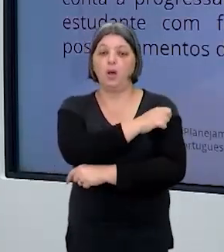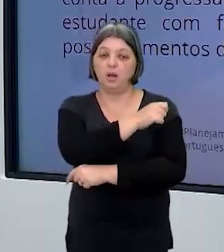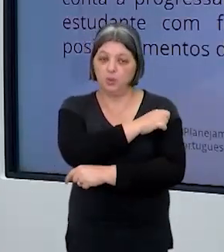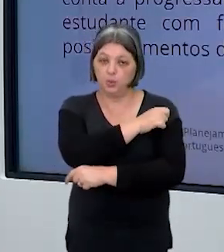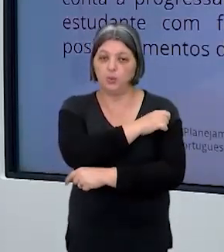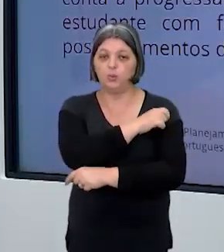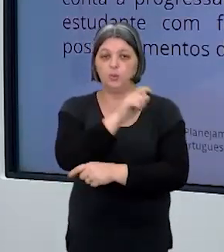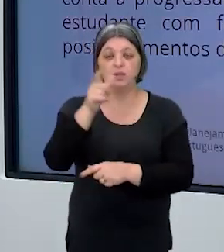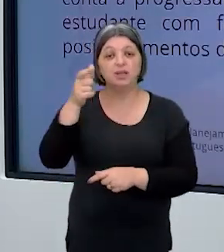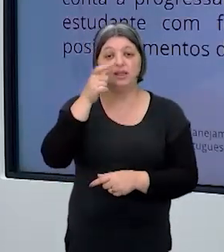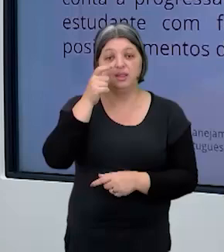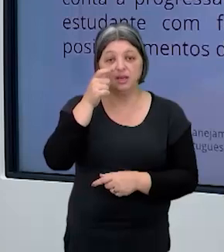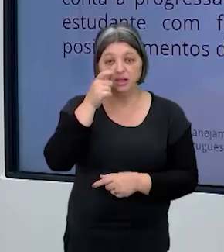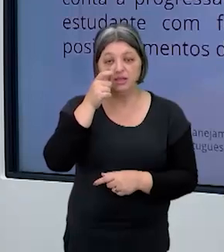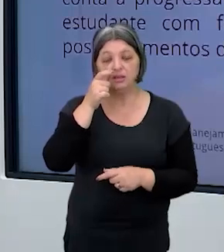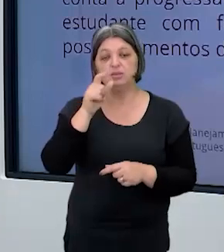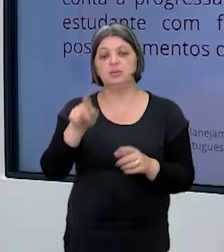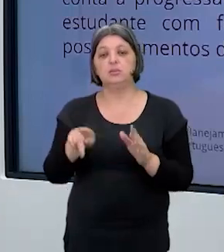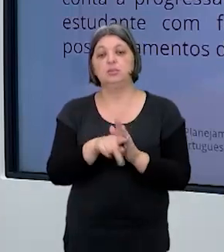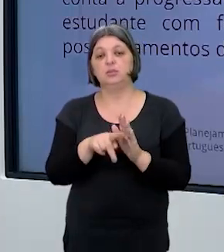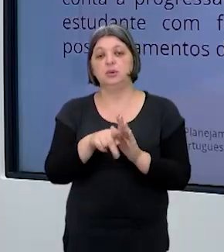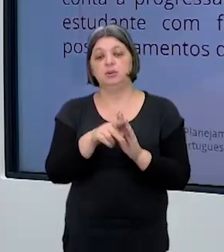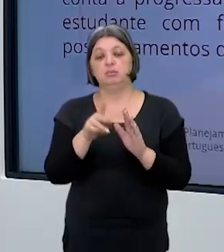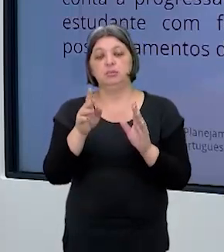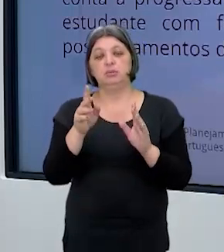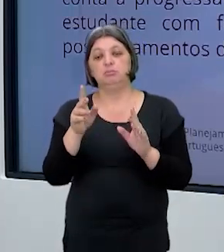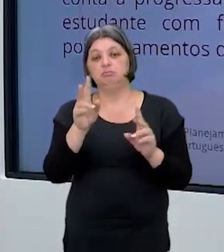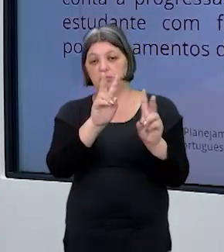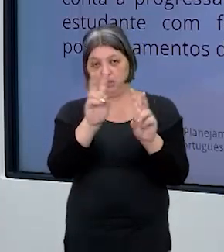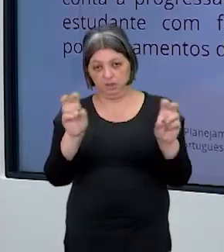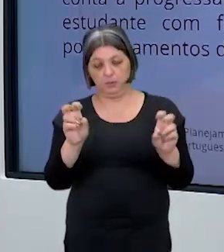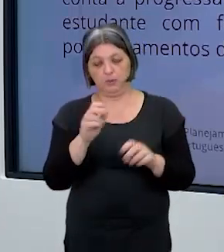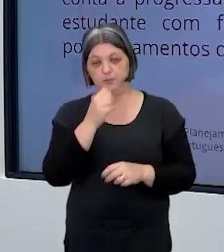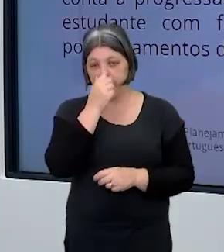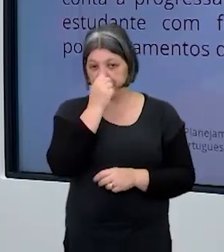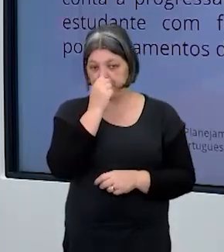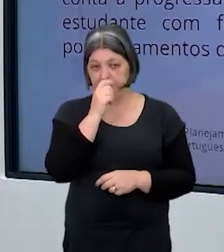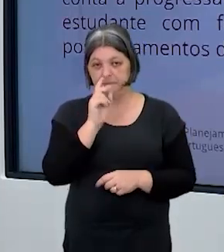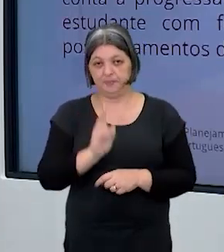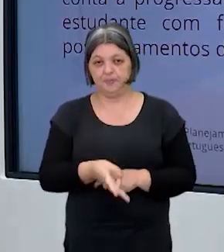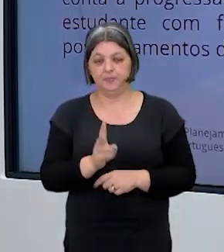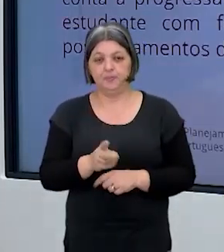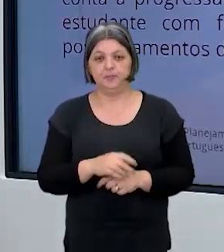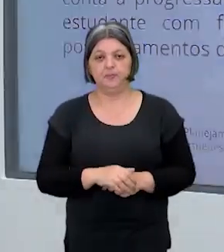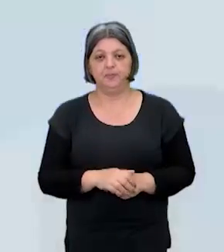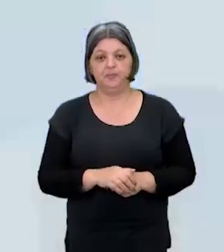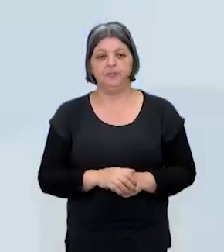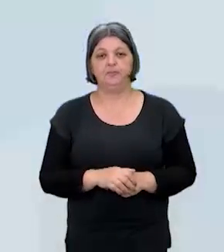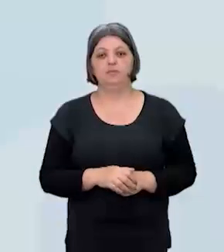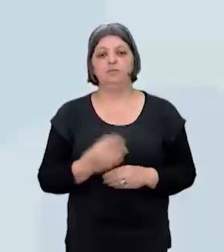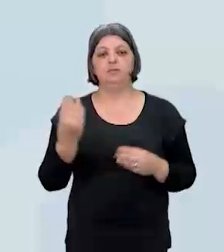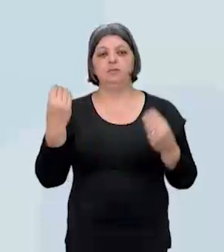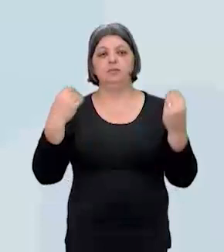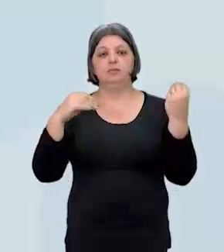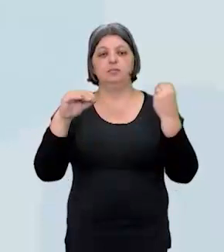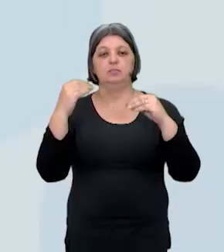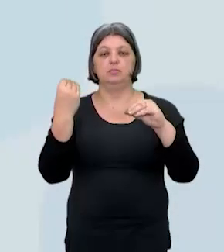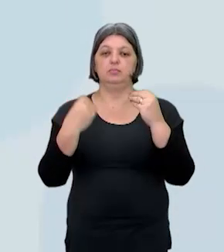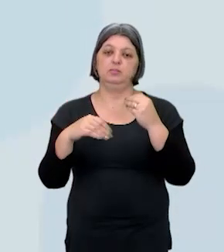não é aluno e tem interesse pelo assunto, tá bom? Então, continuando aí a definição de vlog para vocês.